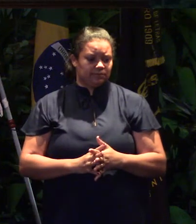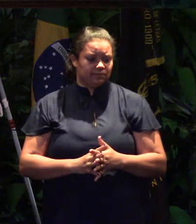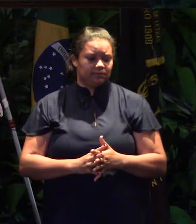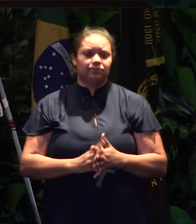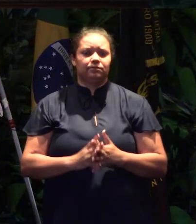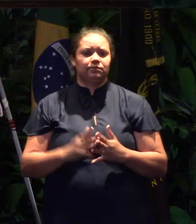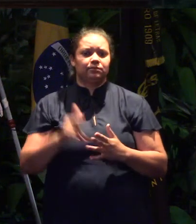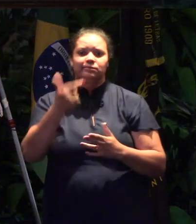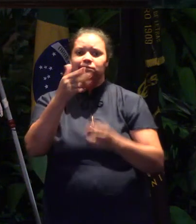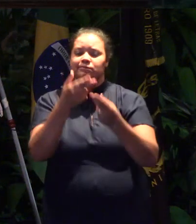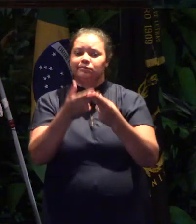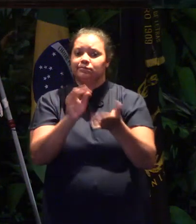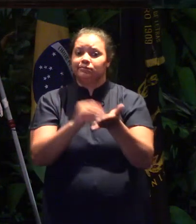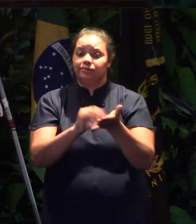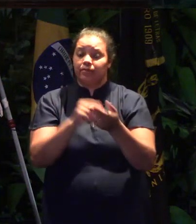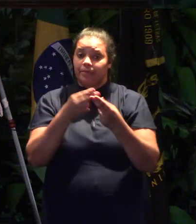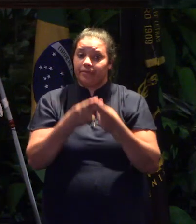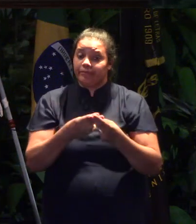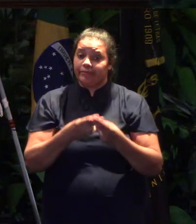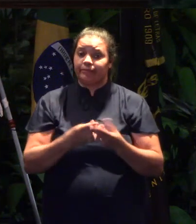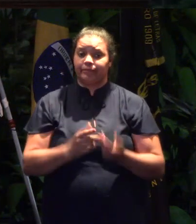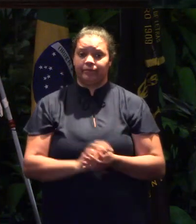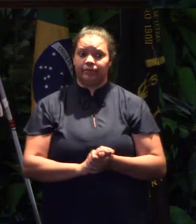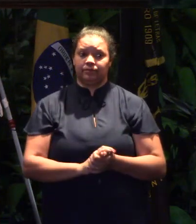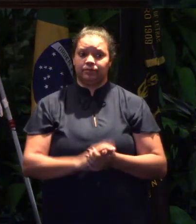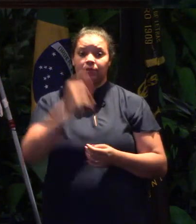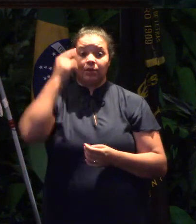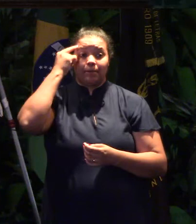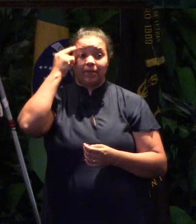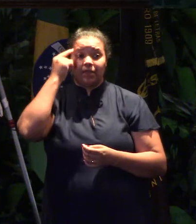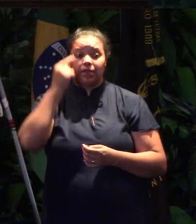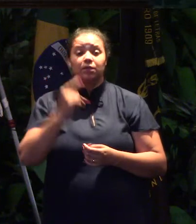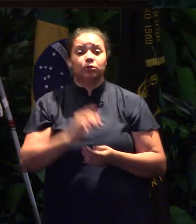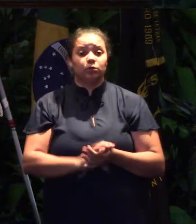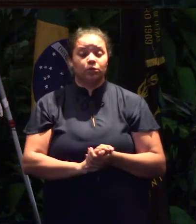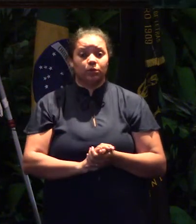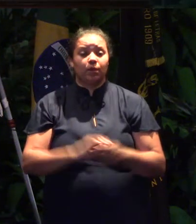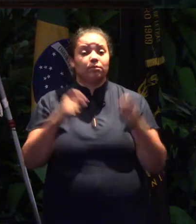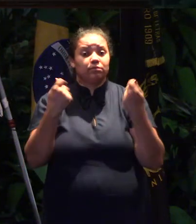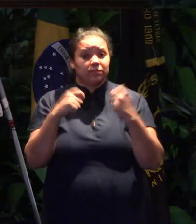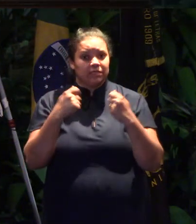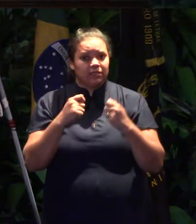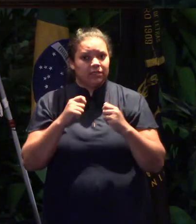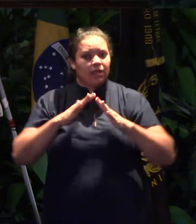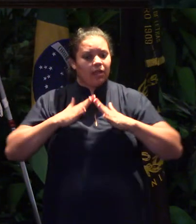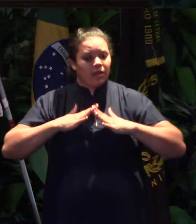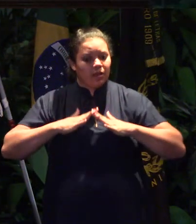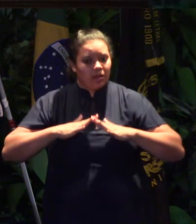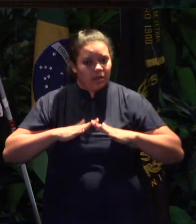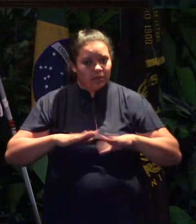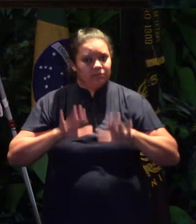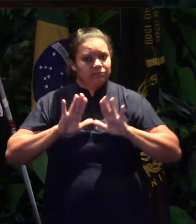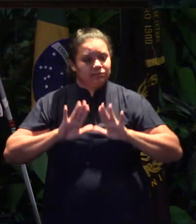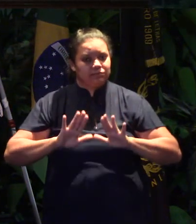de intolerâncias, né? Então, eu penso que a gente precisa baixar um pouco a bola nesse sentido,